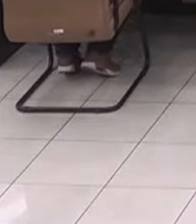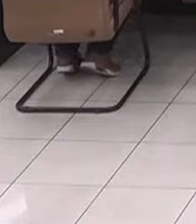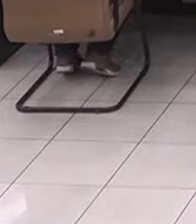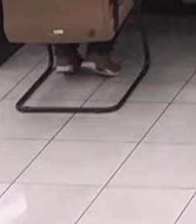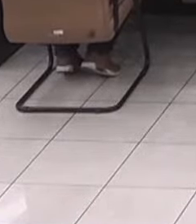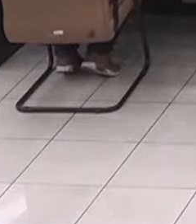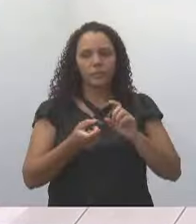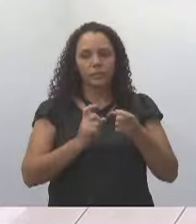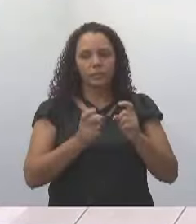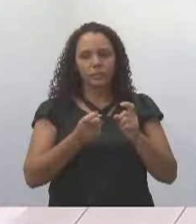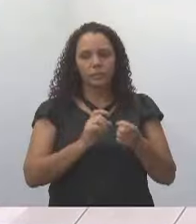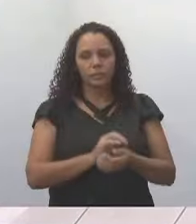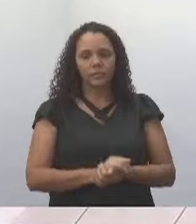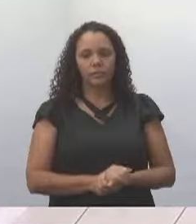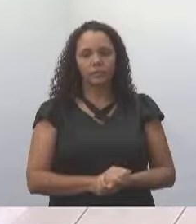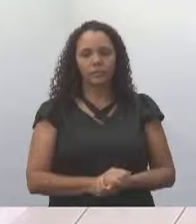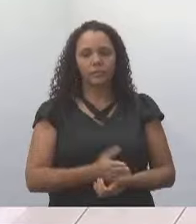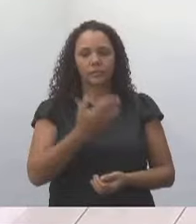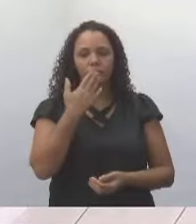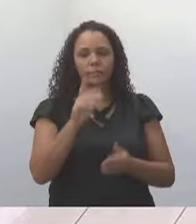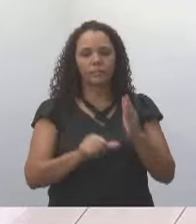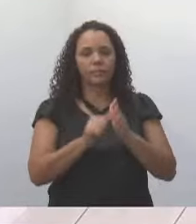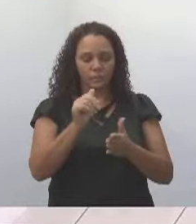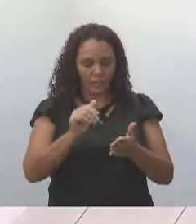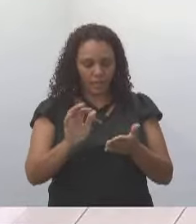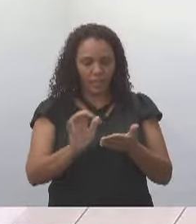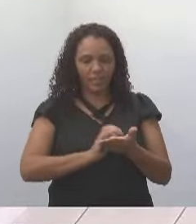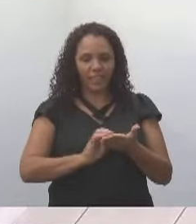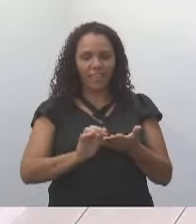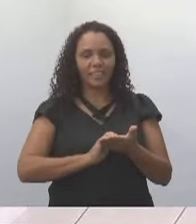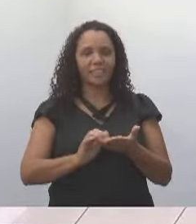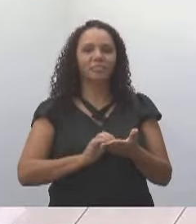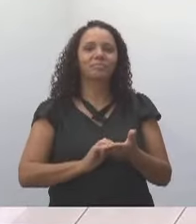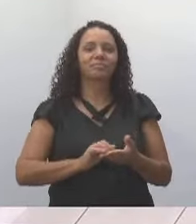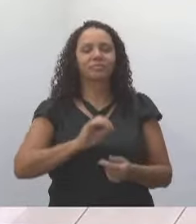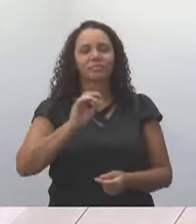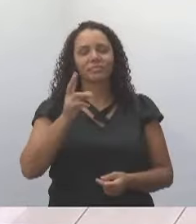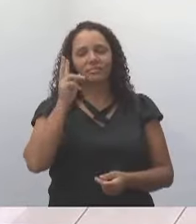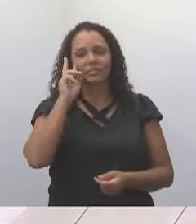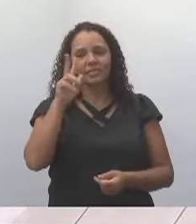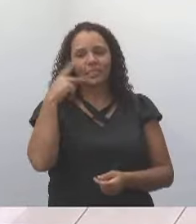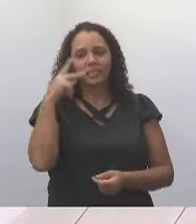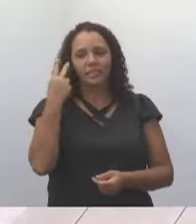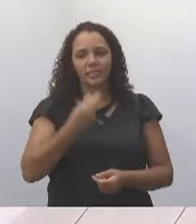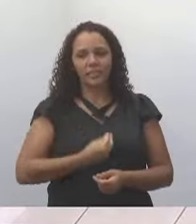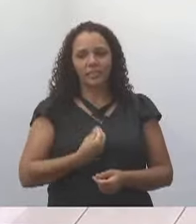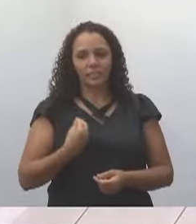retomamos a sessão solicito ao primeiro secretário que faça a verificação de presença